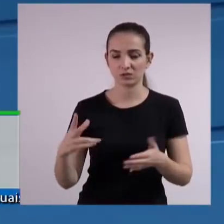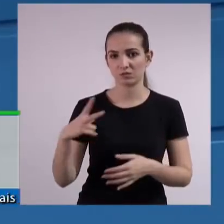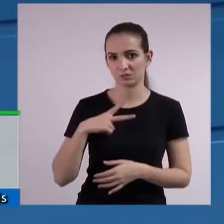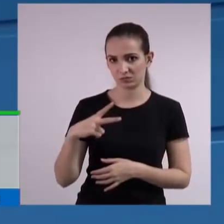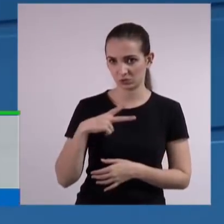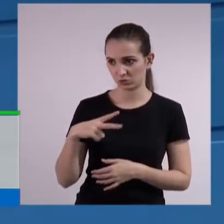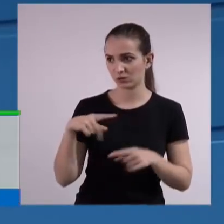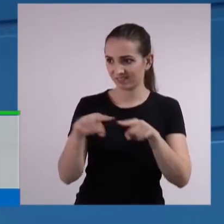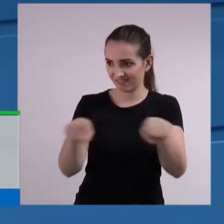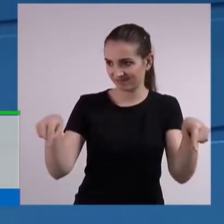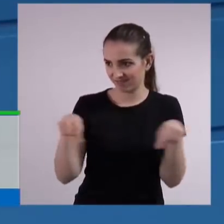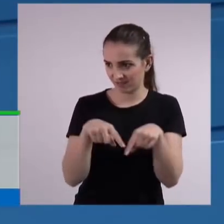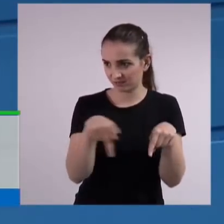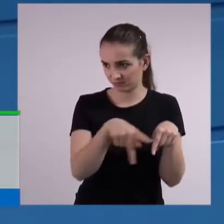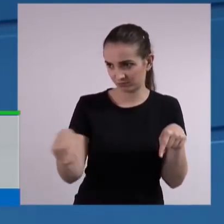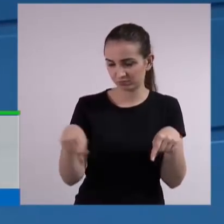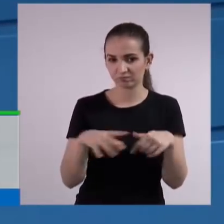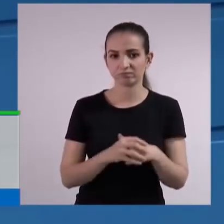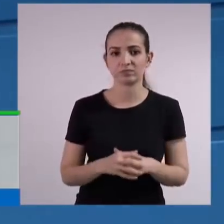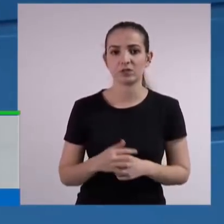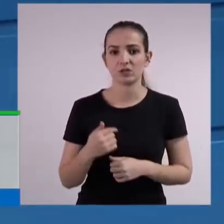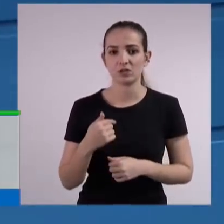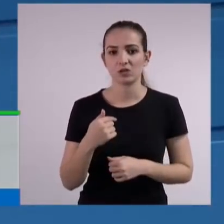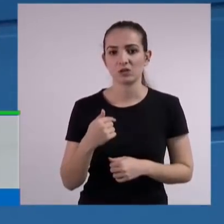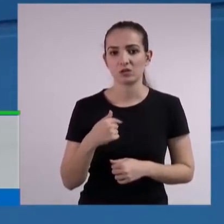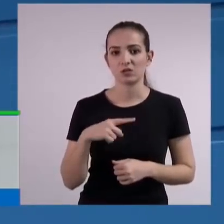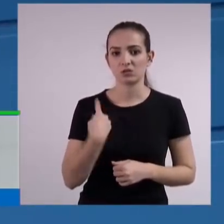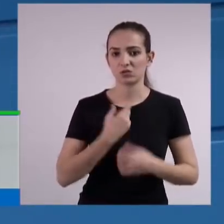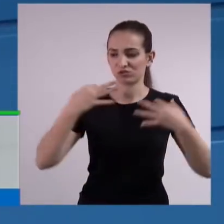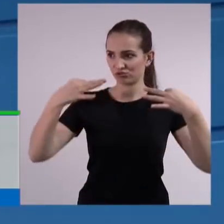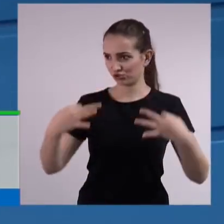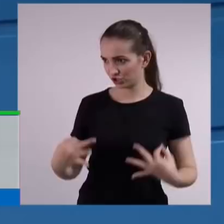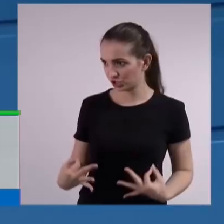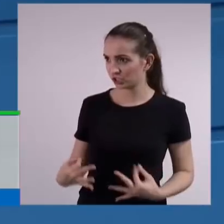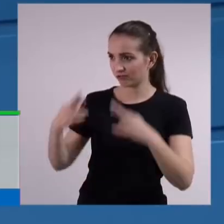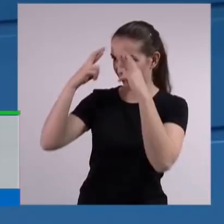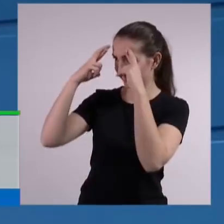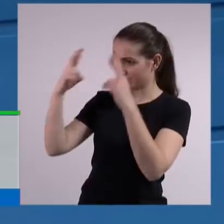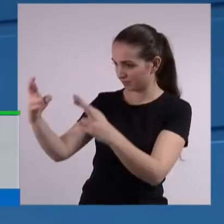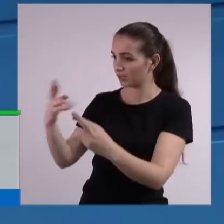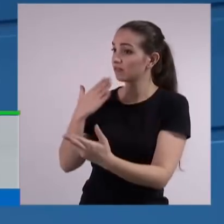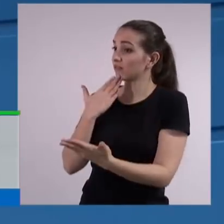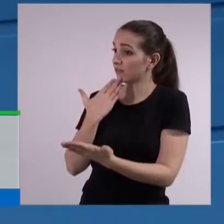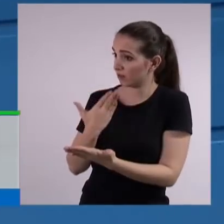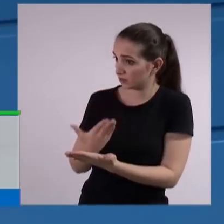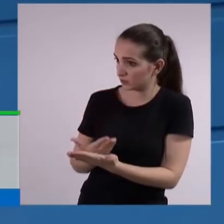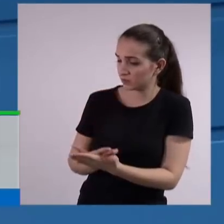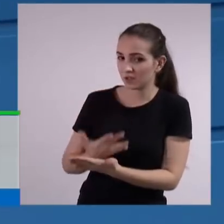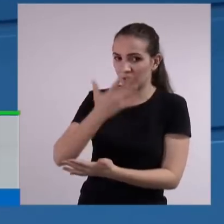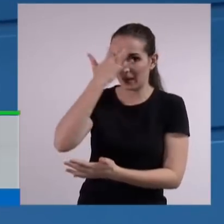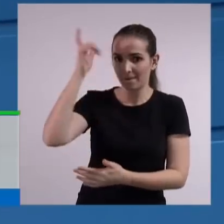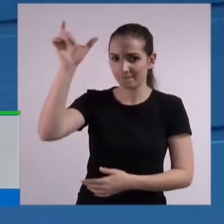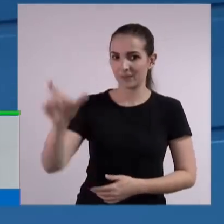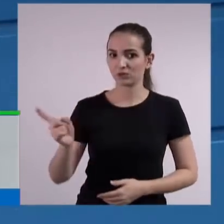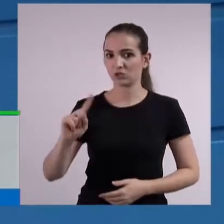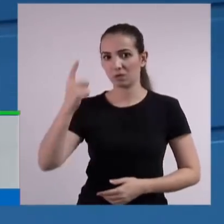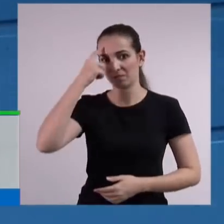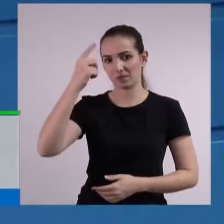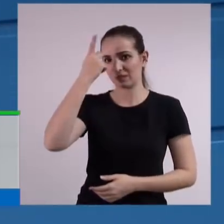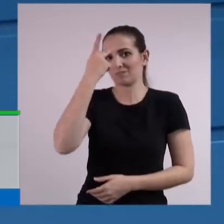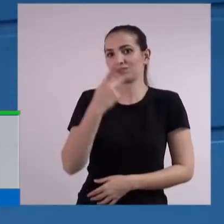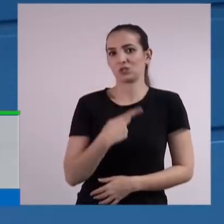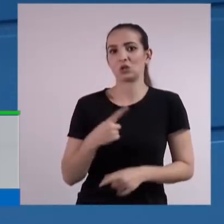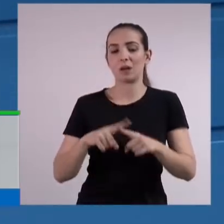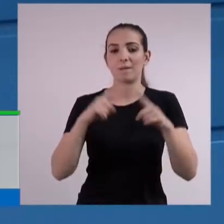da presidência. É digno de respeito e admiração aquele que não pensa em si e pensa